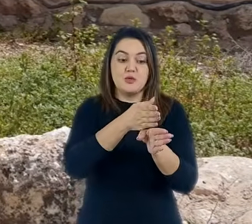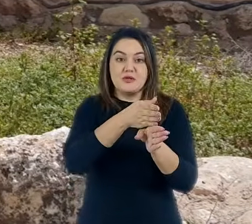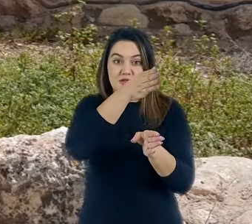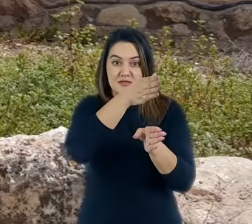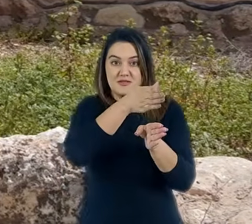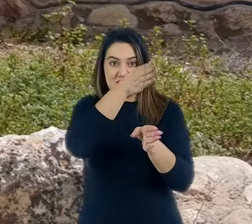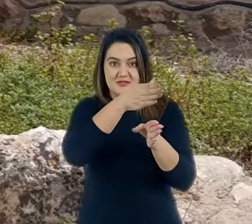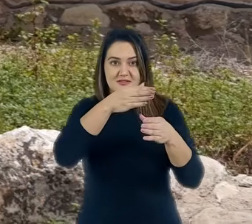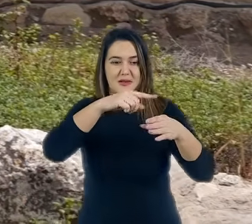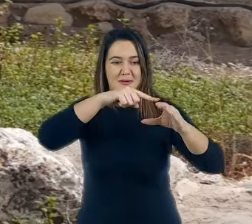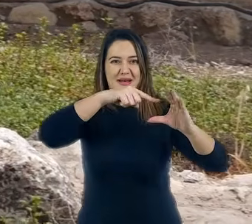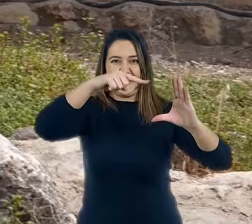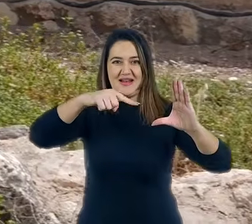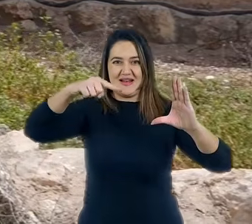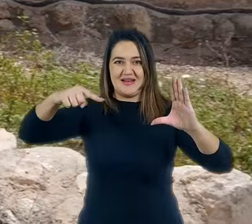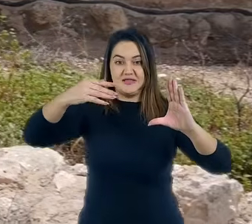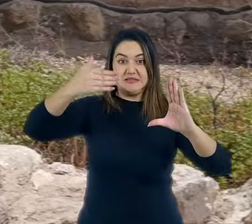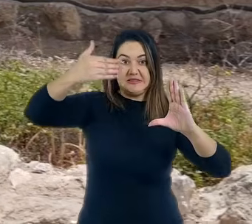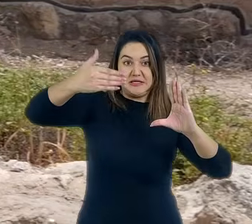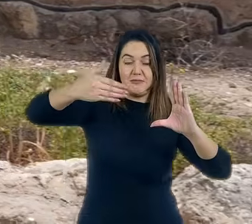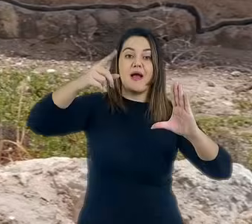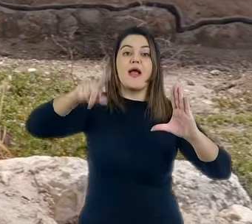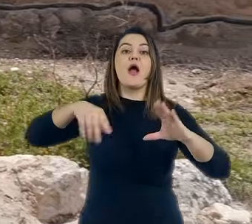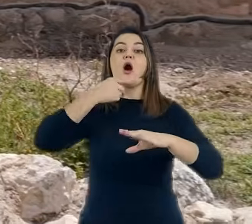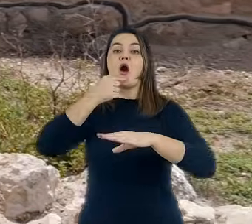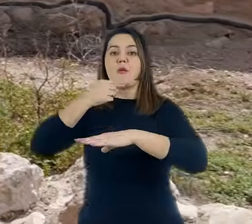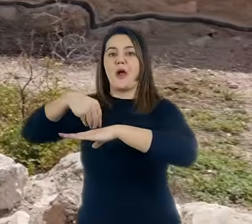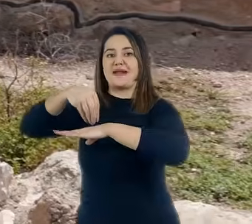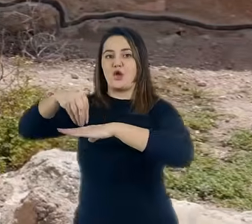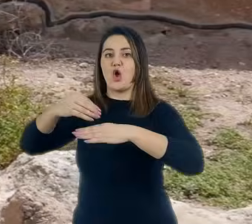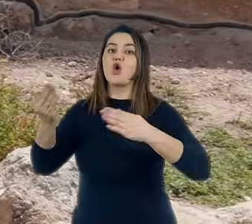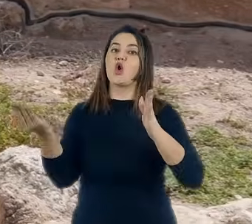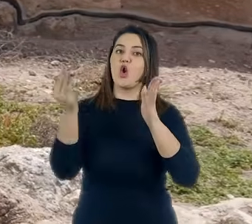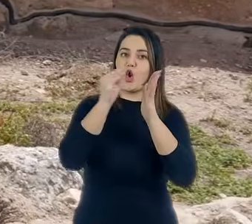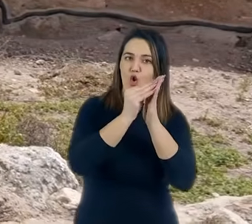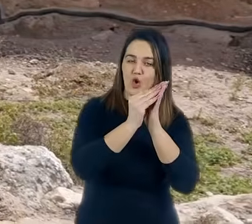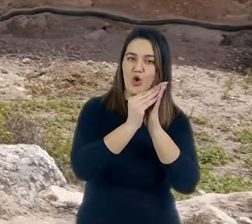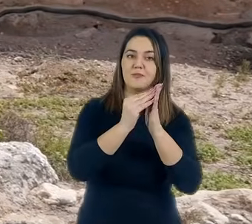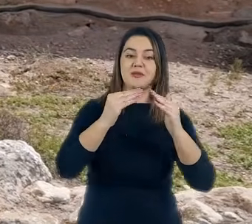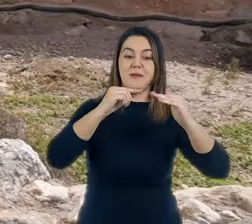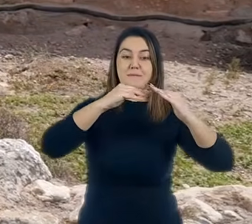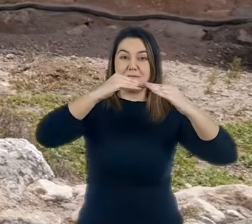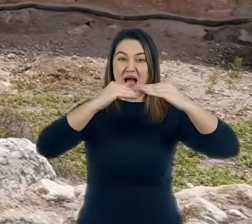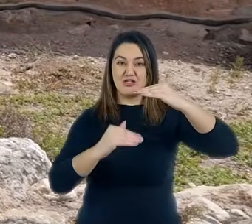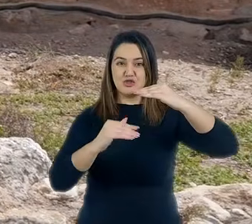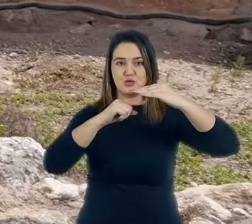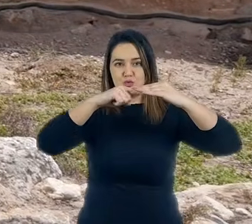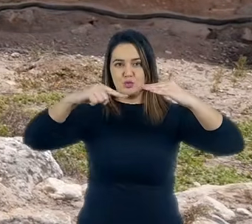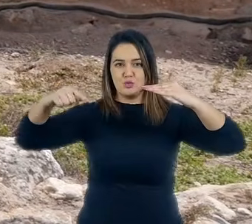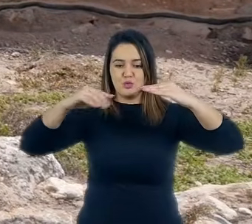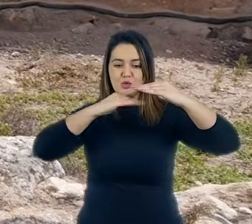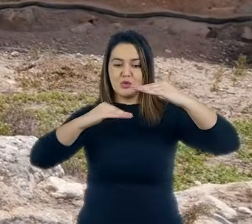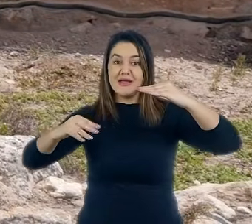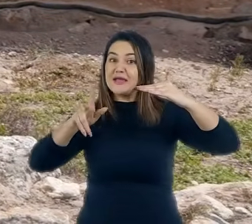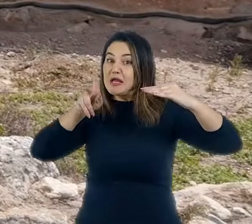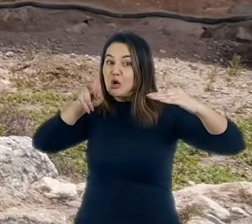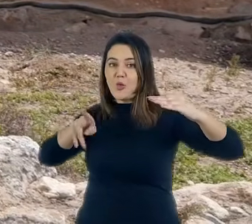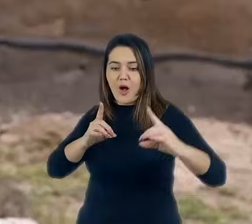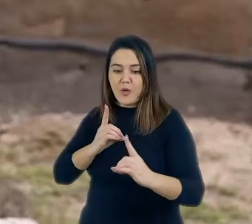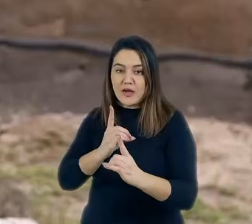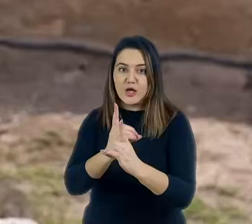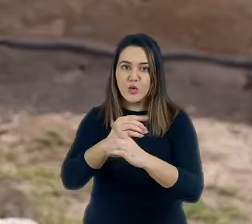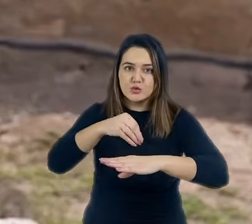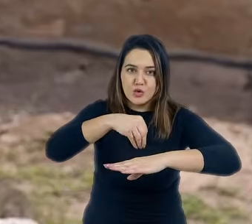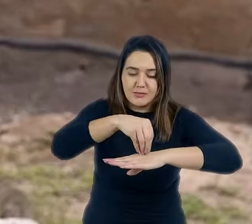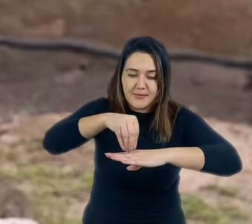então você vê o que está em cima foi recolocado pelos arqueólogos e o que está abaixo da linha preta está exatamente